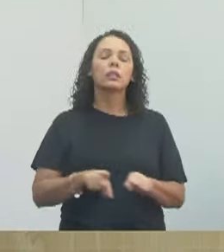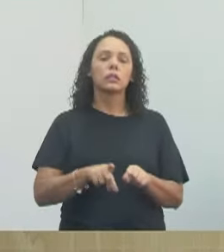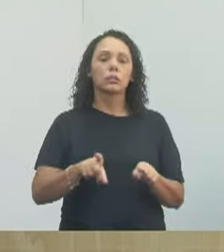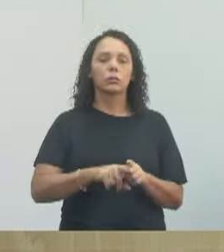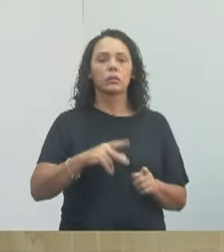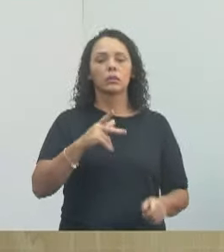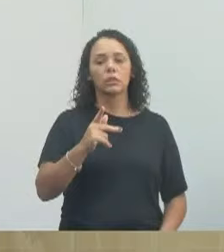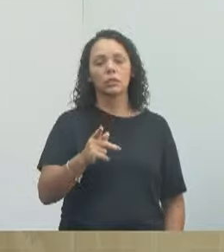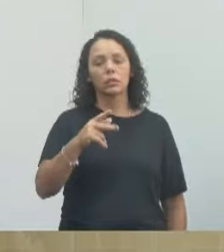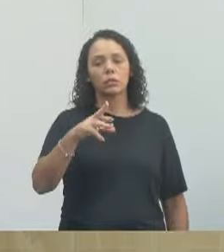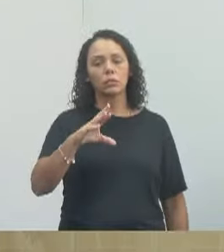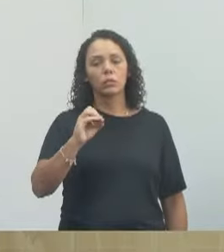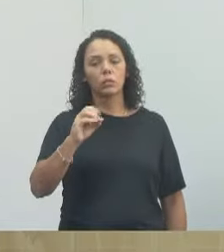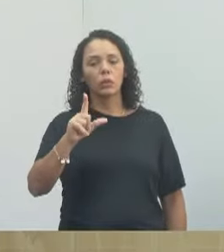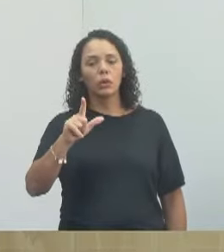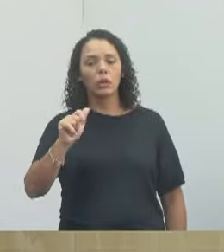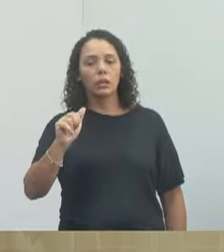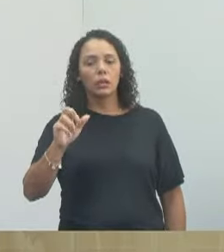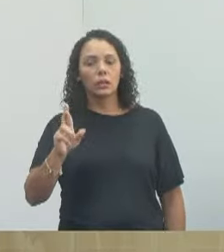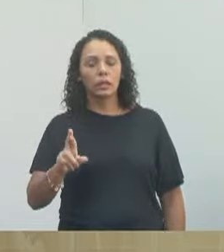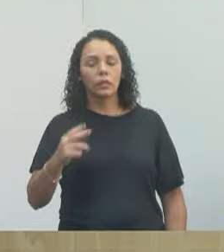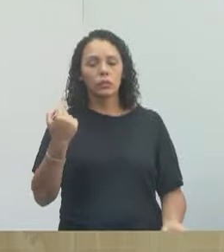na útima feira